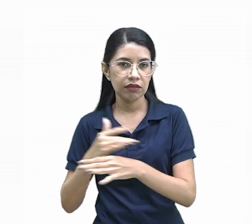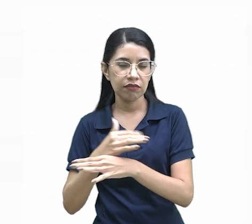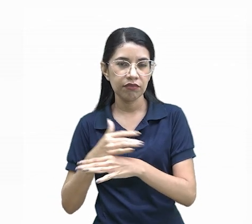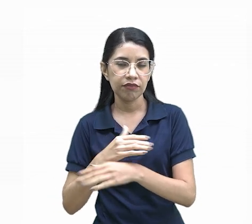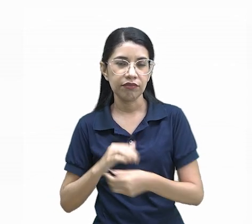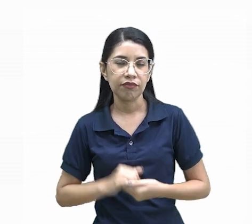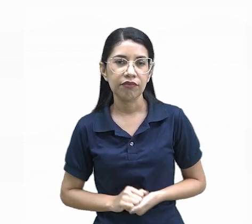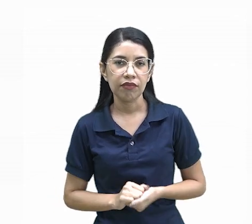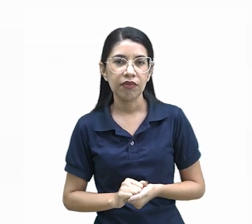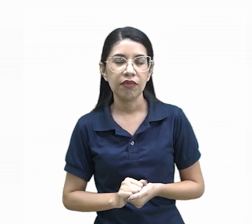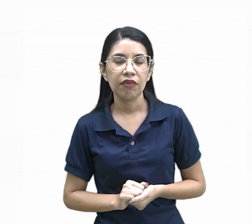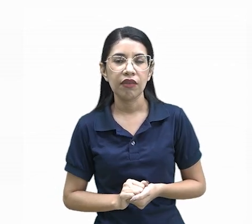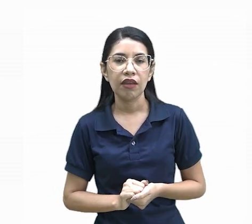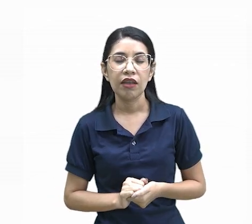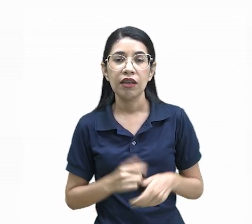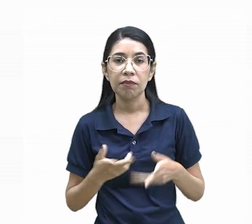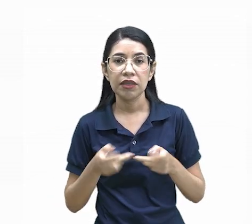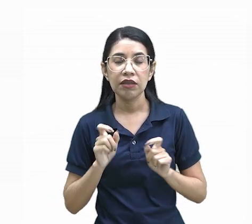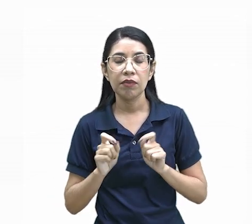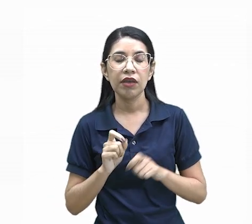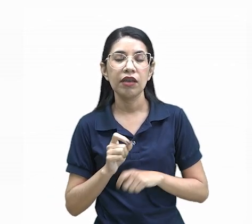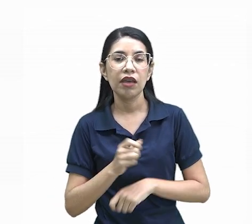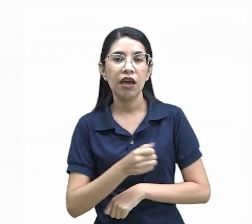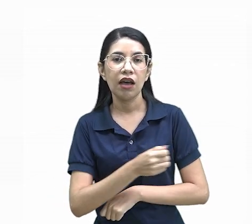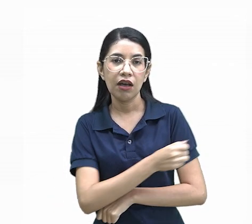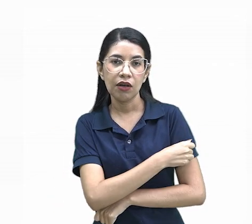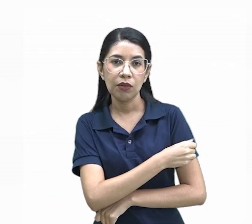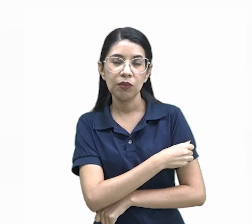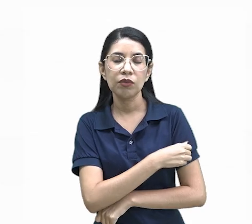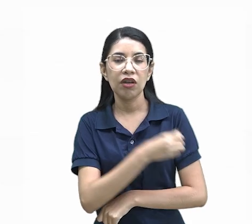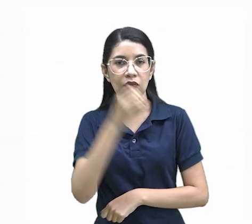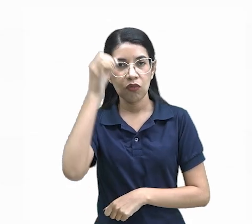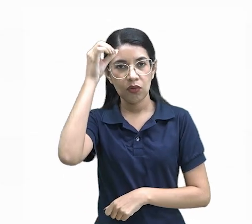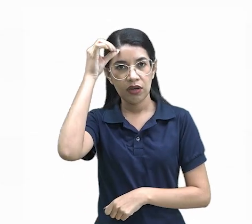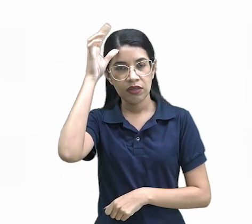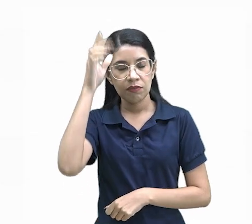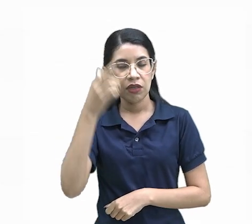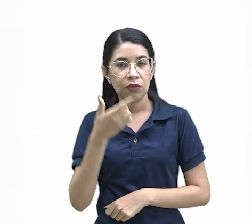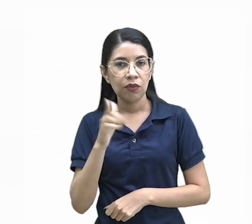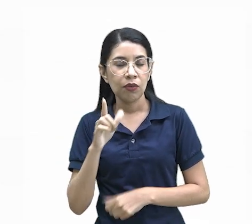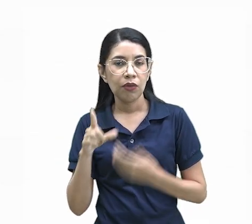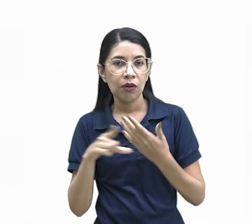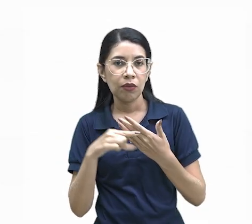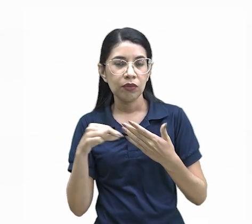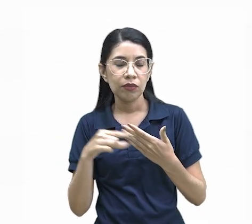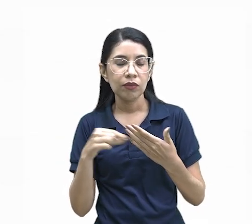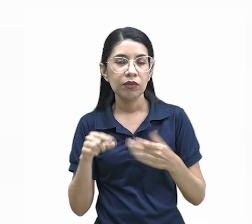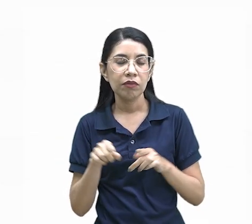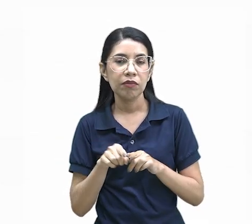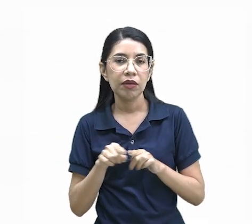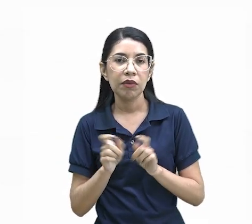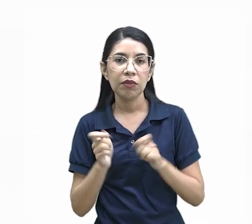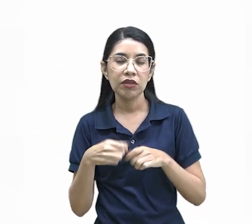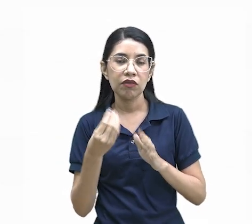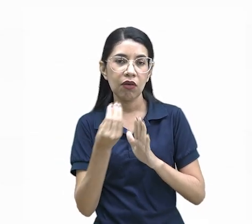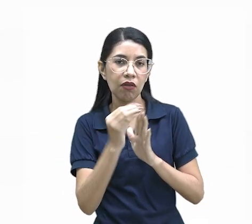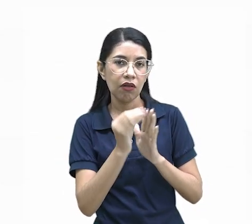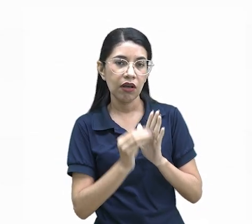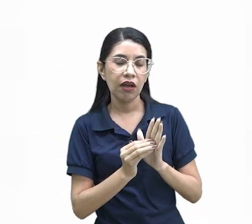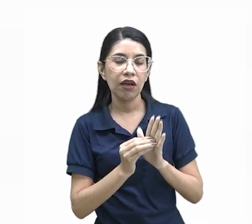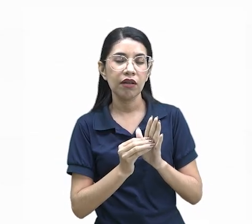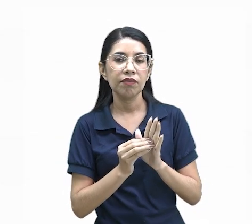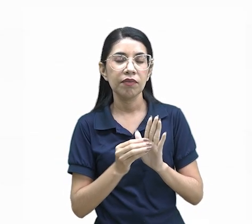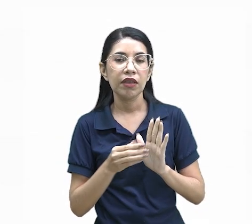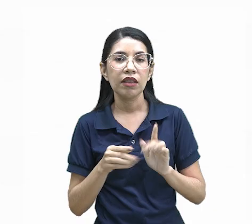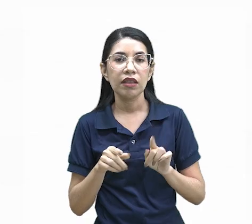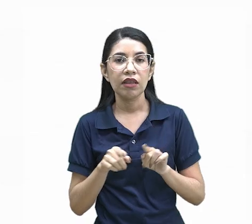cultural, a leitura ali da Ana Clara, do filósofo, né, do Elijah Anderson, ela traz para debater dentro do texto. Ela